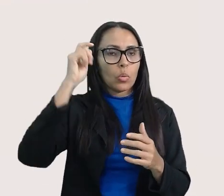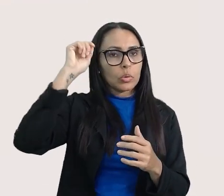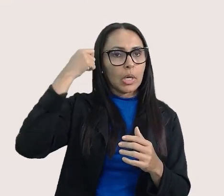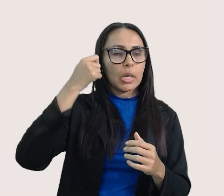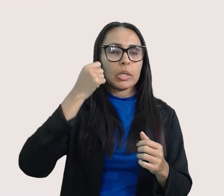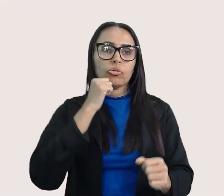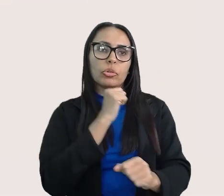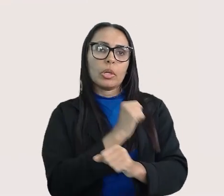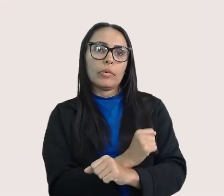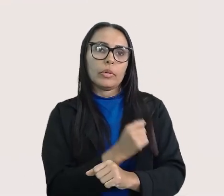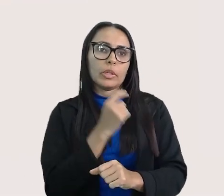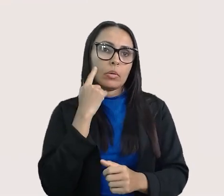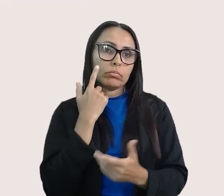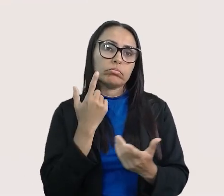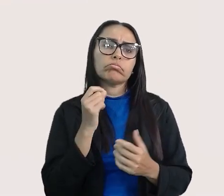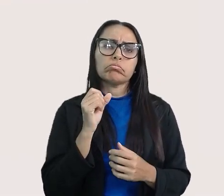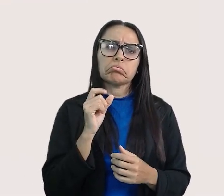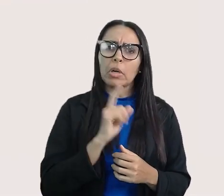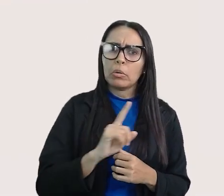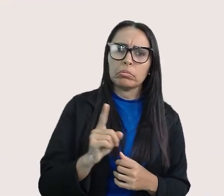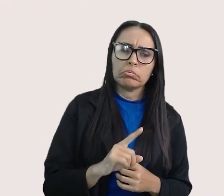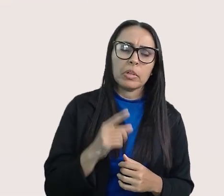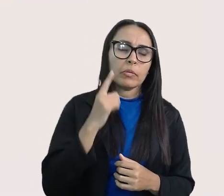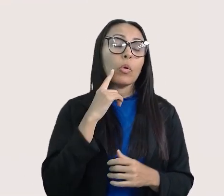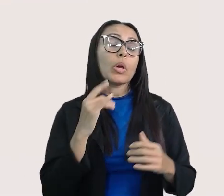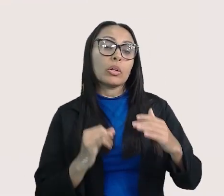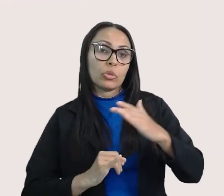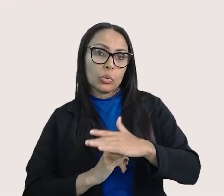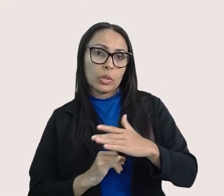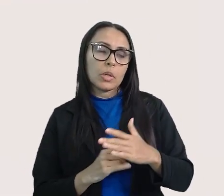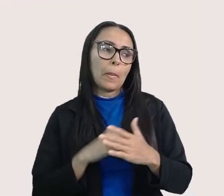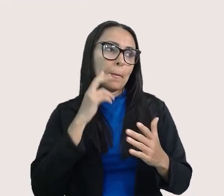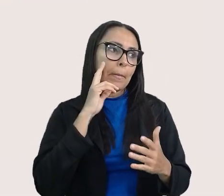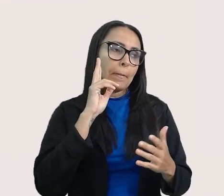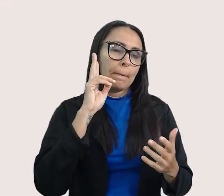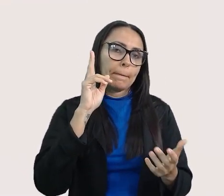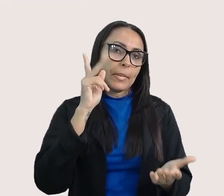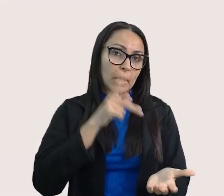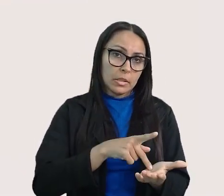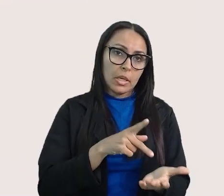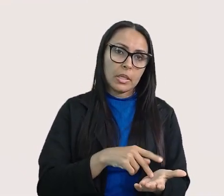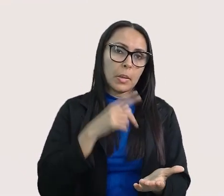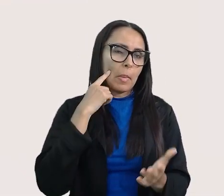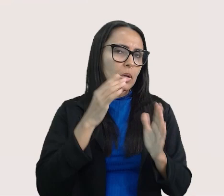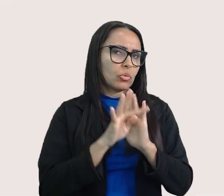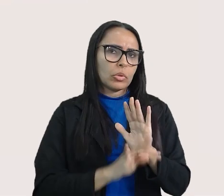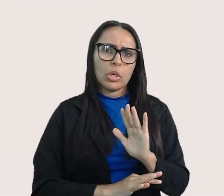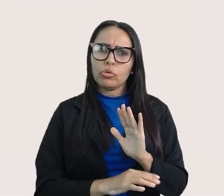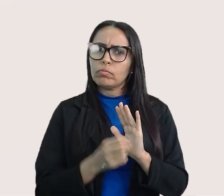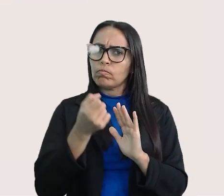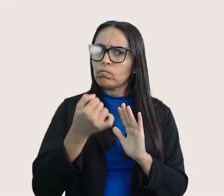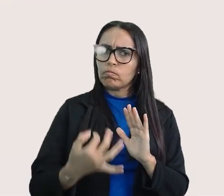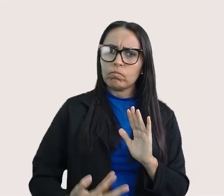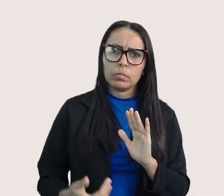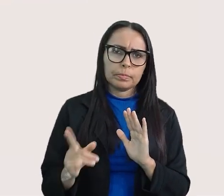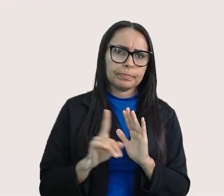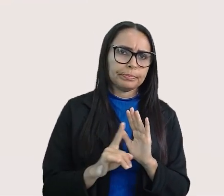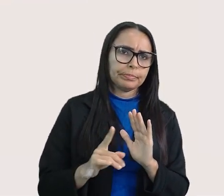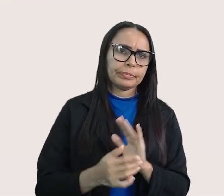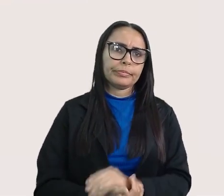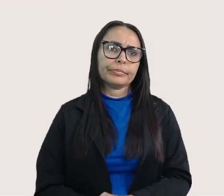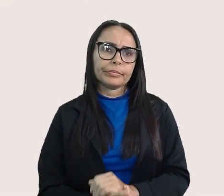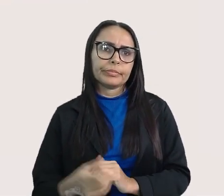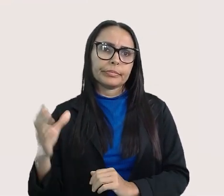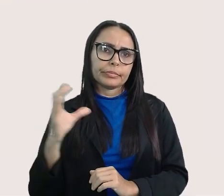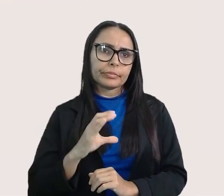dívida tudo bem que a escravidão foi uma muito presente em Roma mas o texto não nos traz isso na